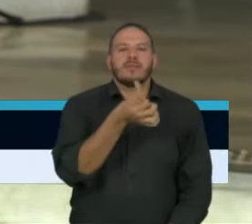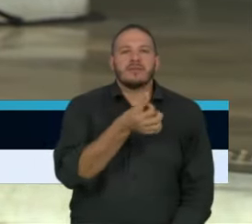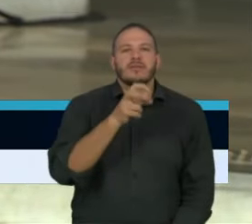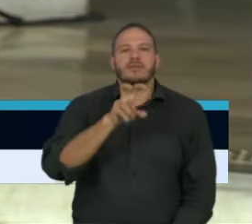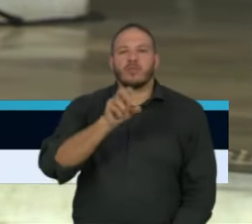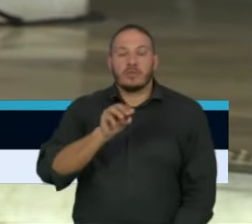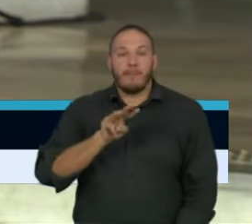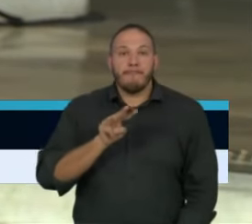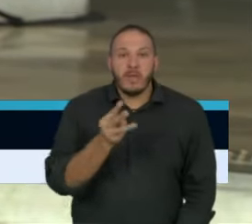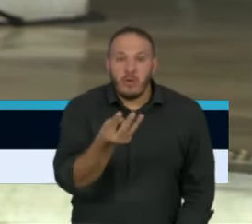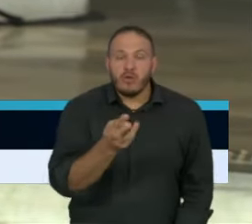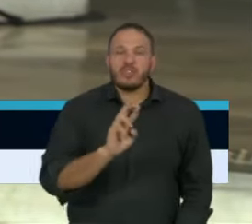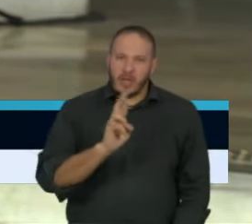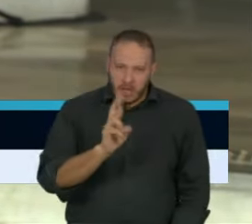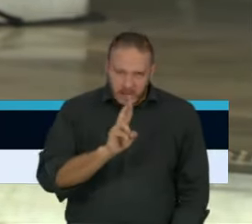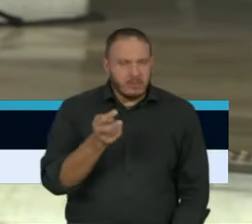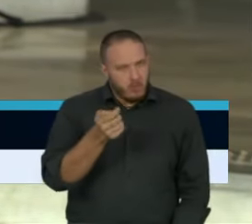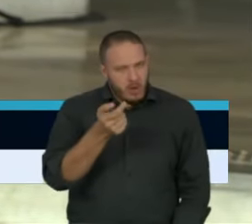de reais,